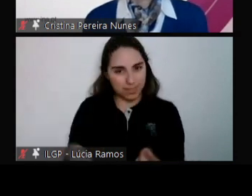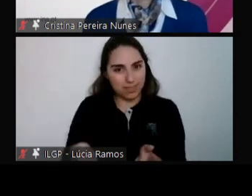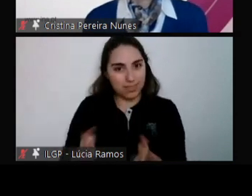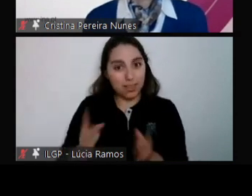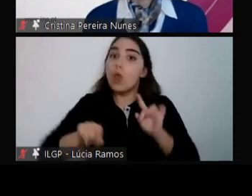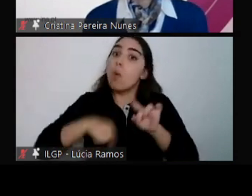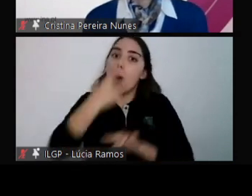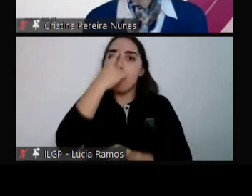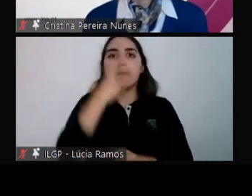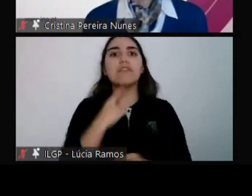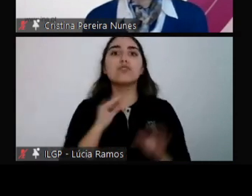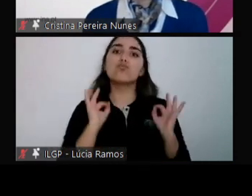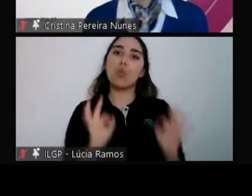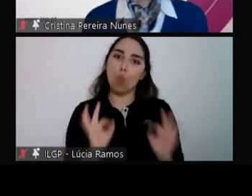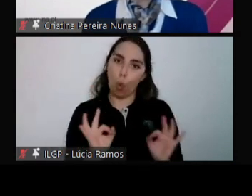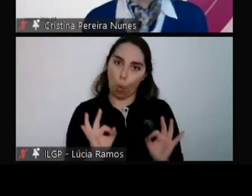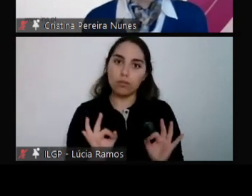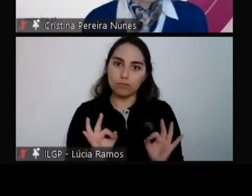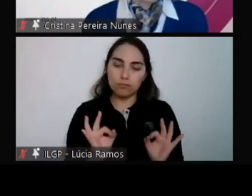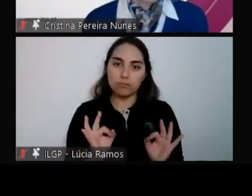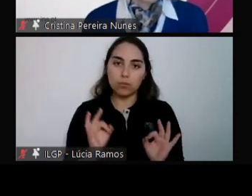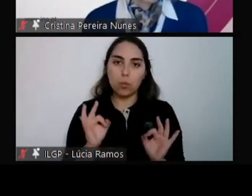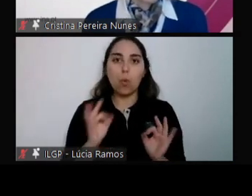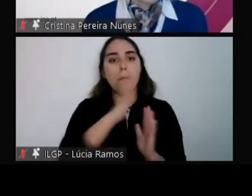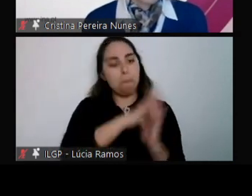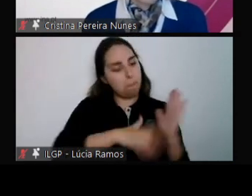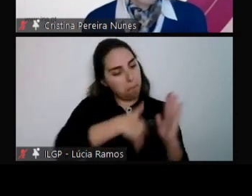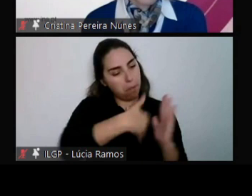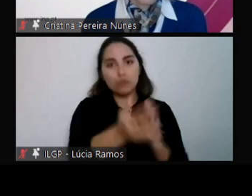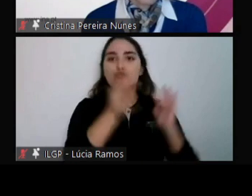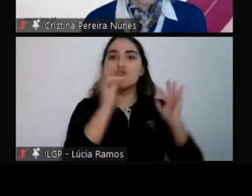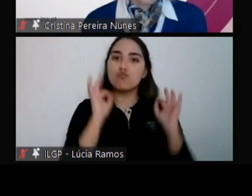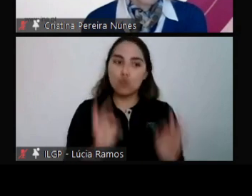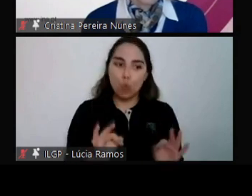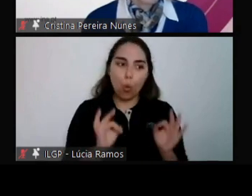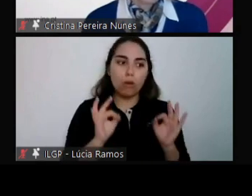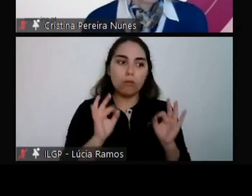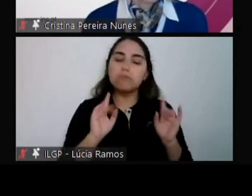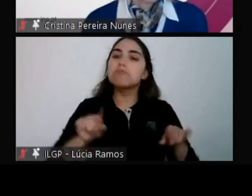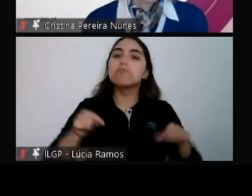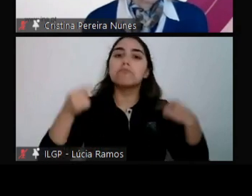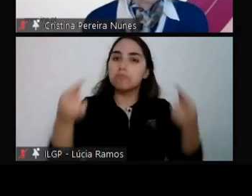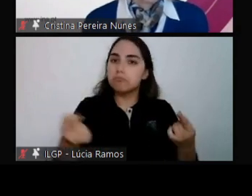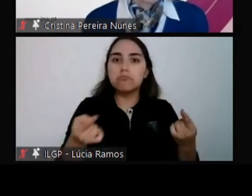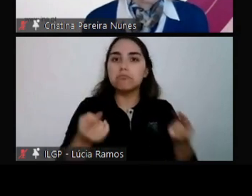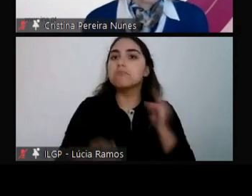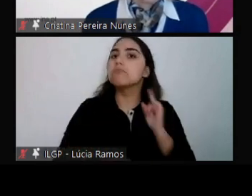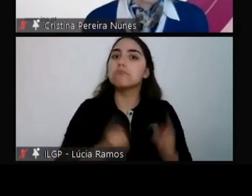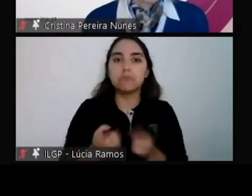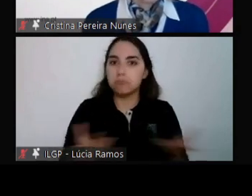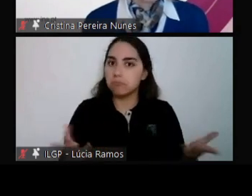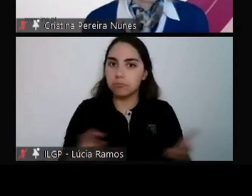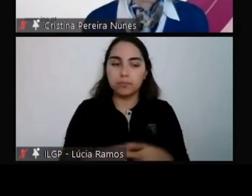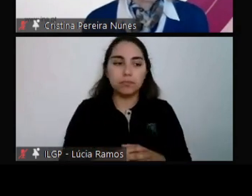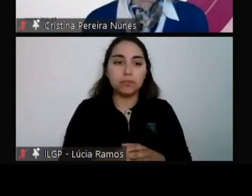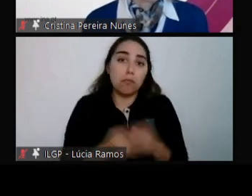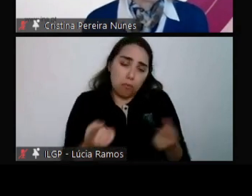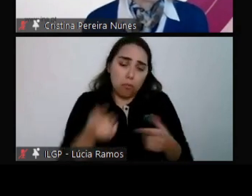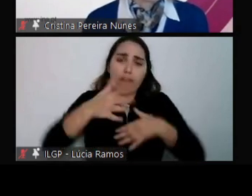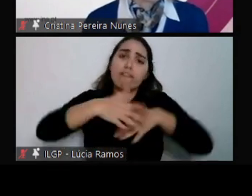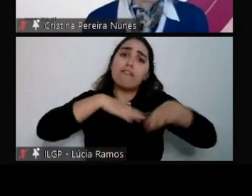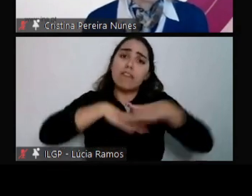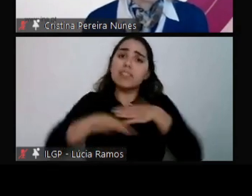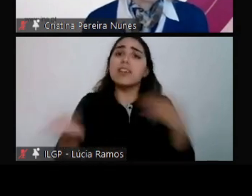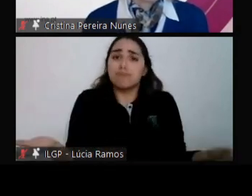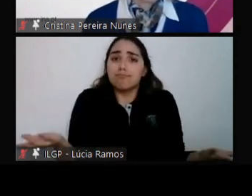todos mapeados, com os planos estabelecidos, temos outra dimensão de trabalho, que é, bom, vamos concretizar a formação.